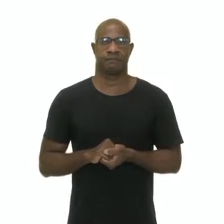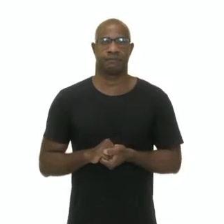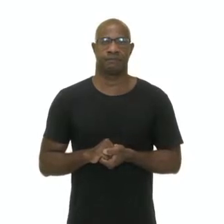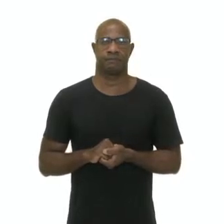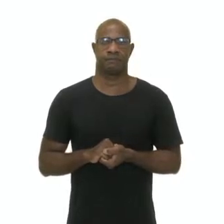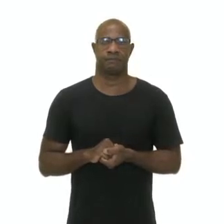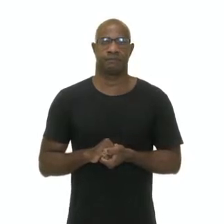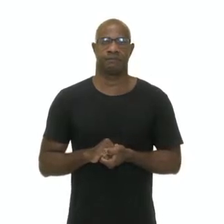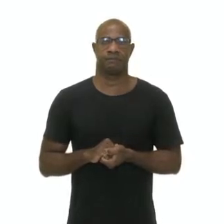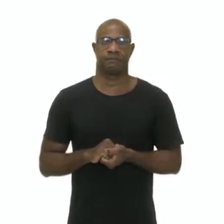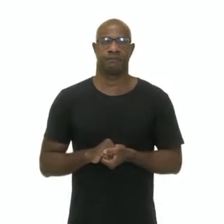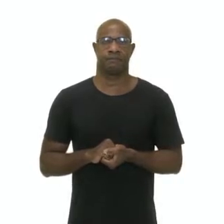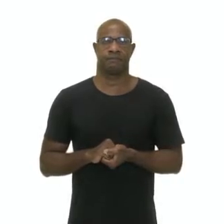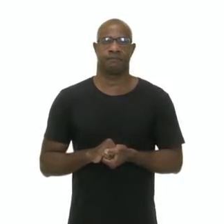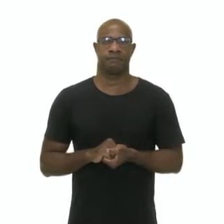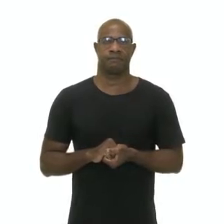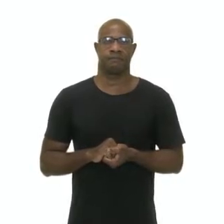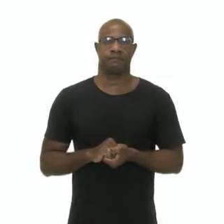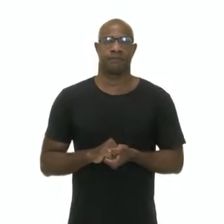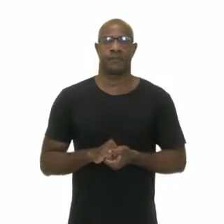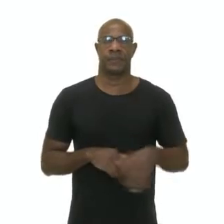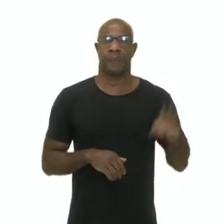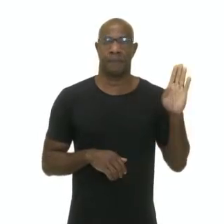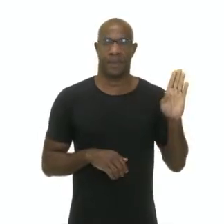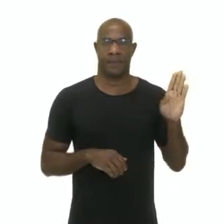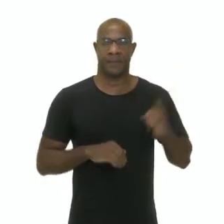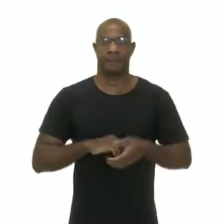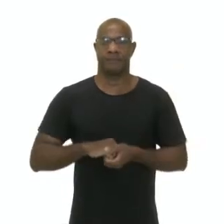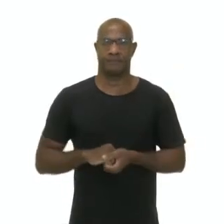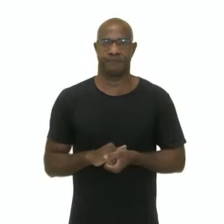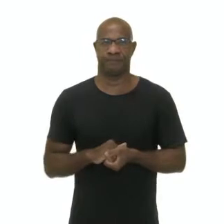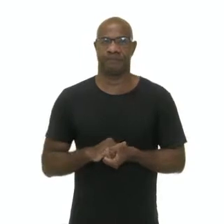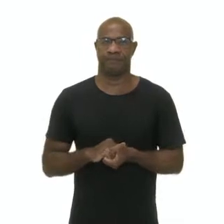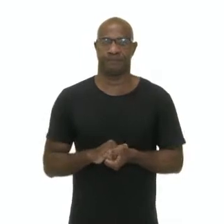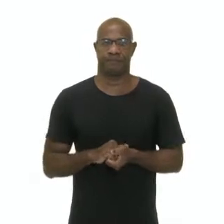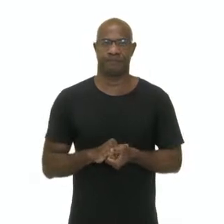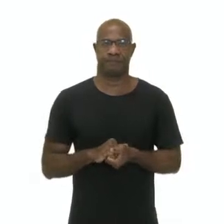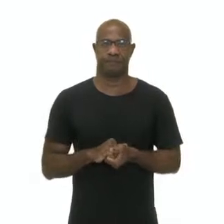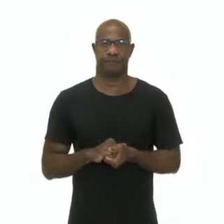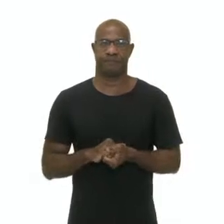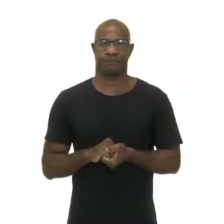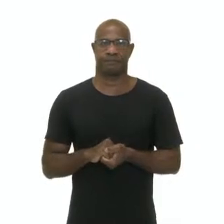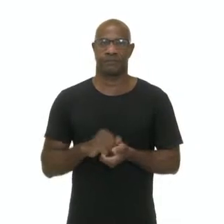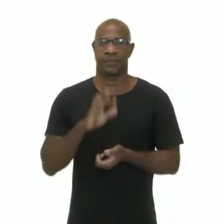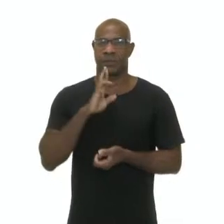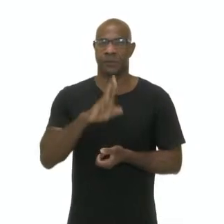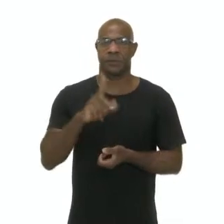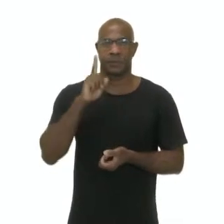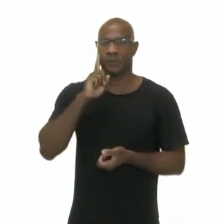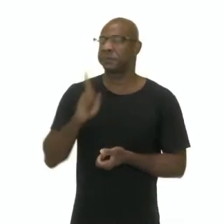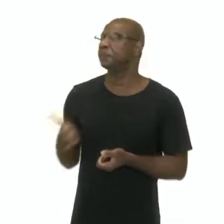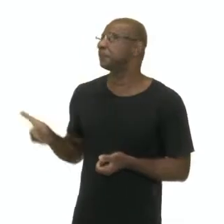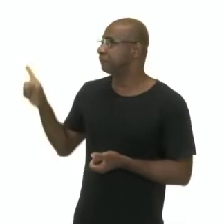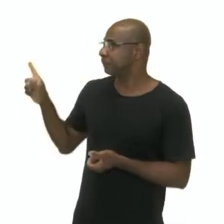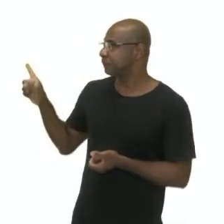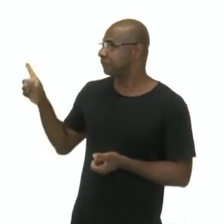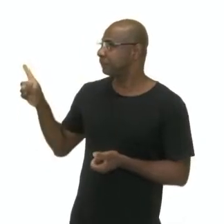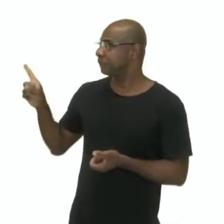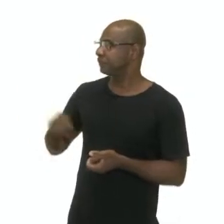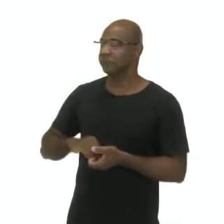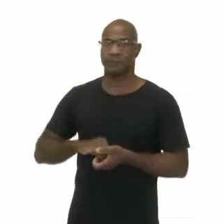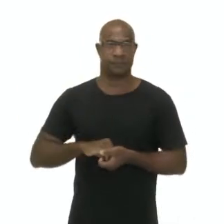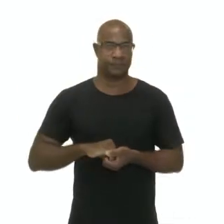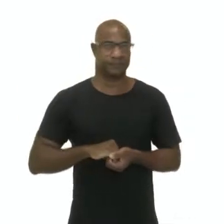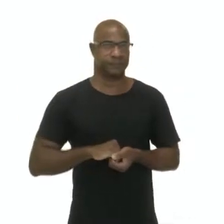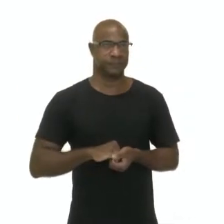nada mais do que isso. Letra B. Susanita contesta uma vez mais. E que justificativa apresenta